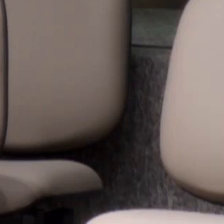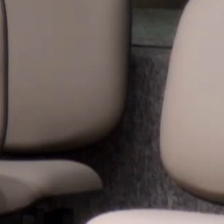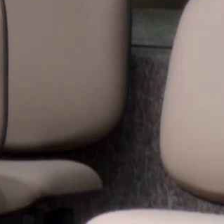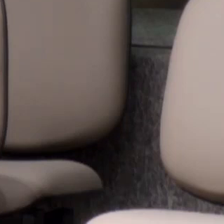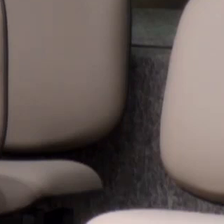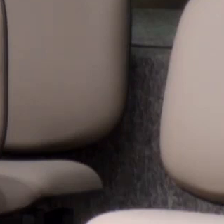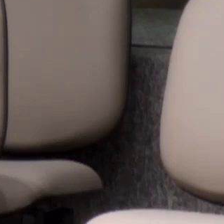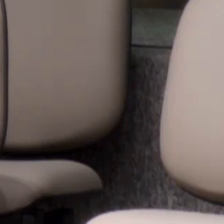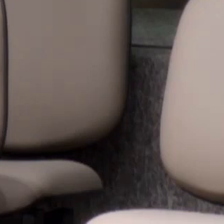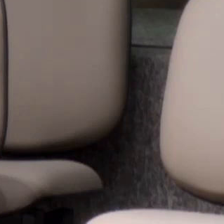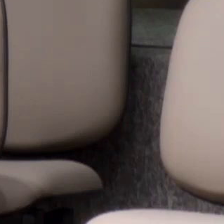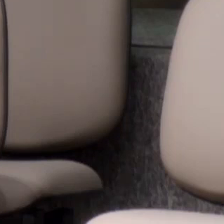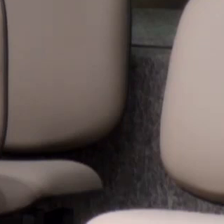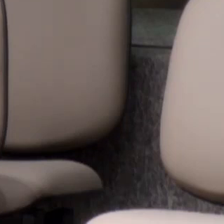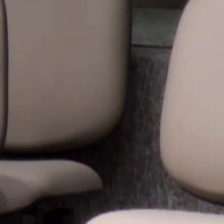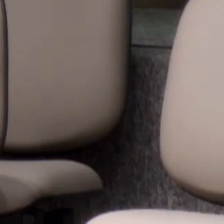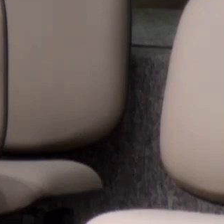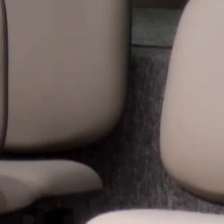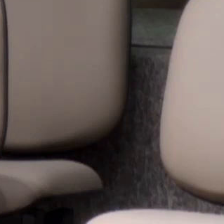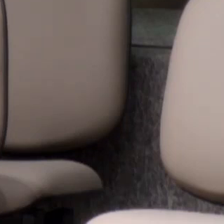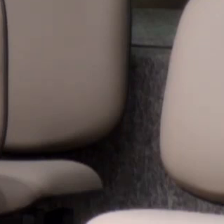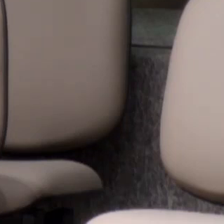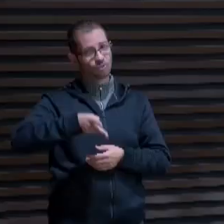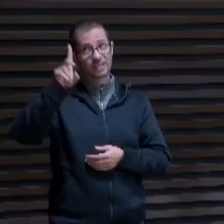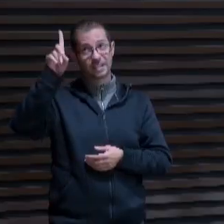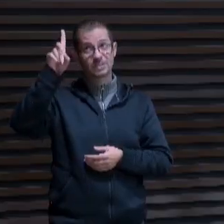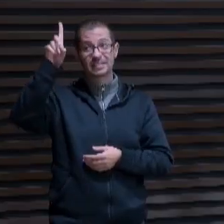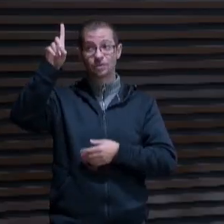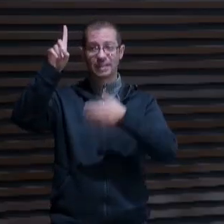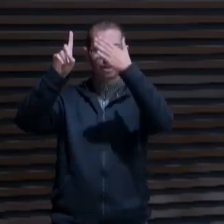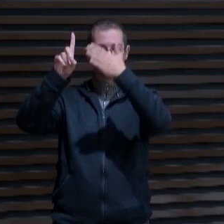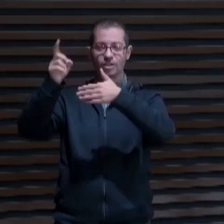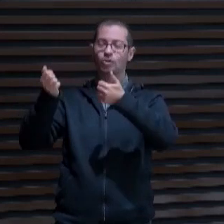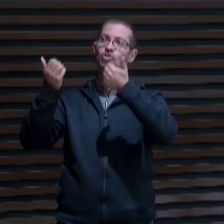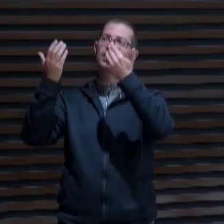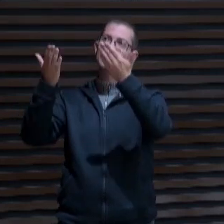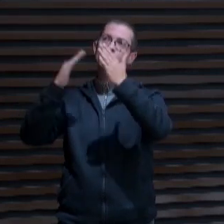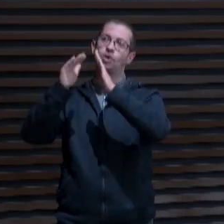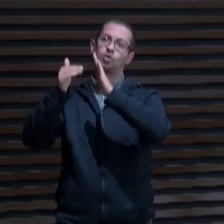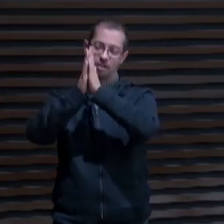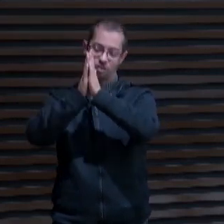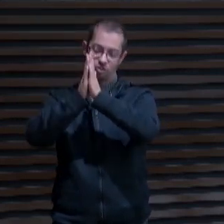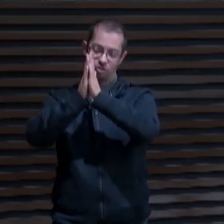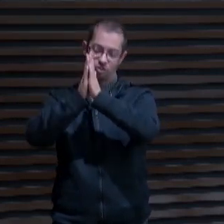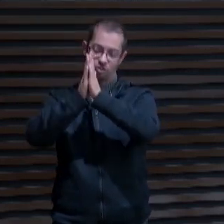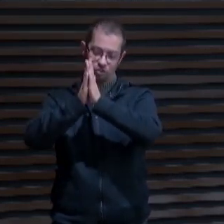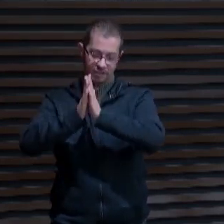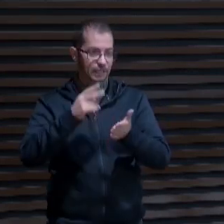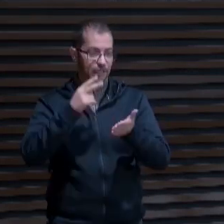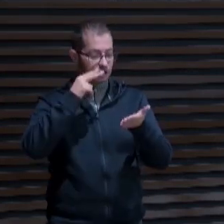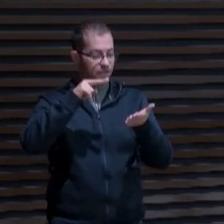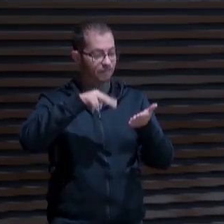sendo Deus. E por isso, Ele é digno de receber toda a adoração. Nós vamos ler os 3